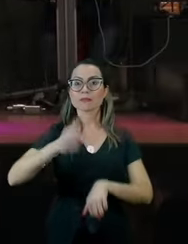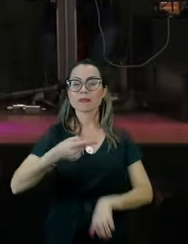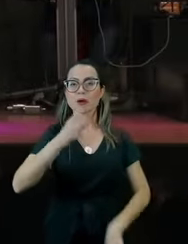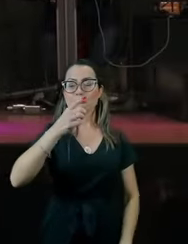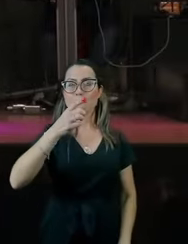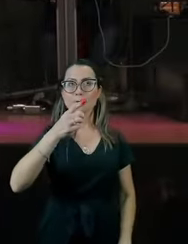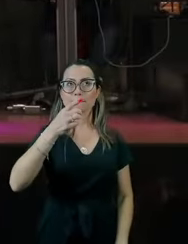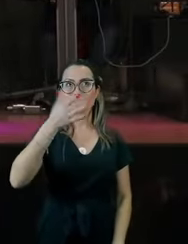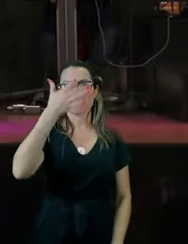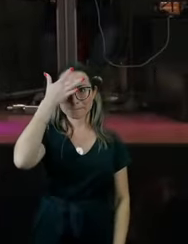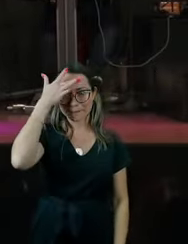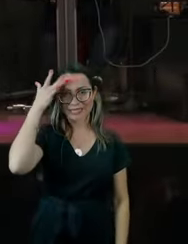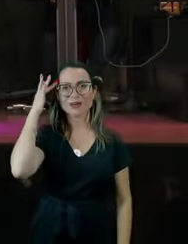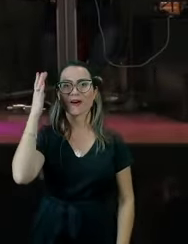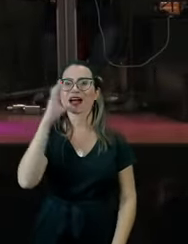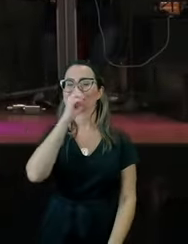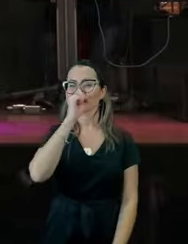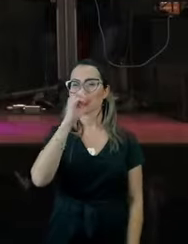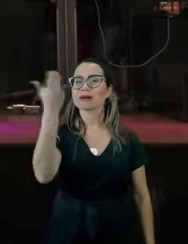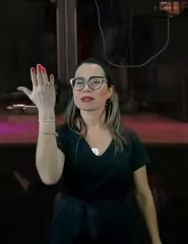passado.